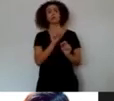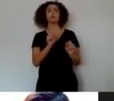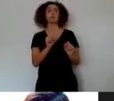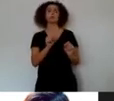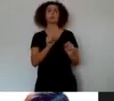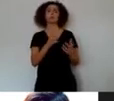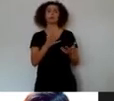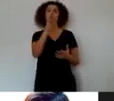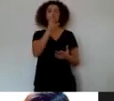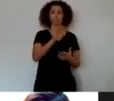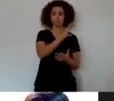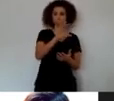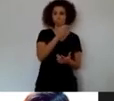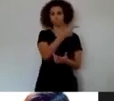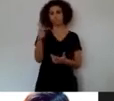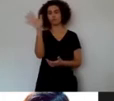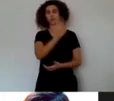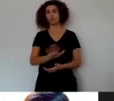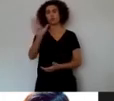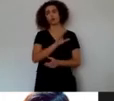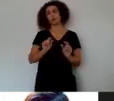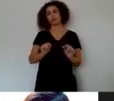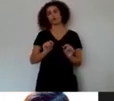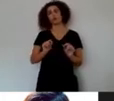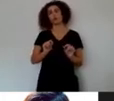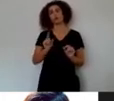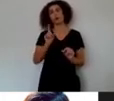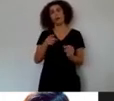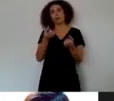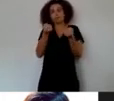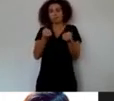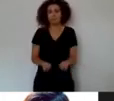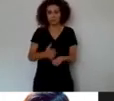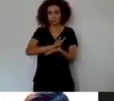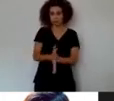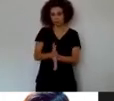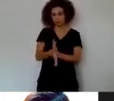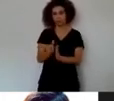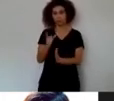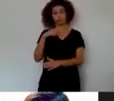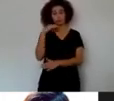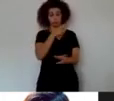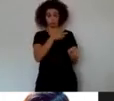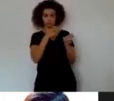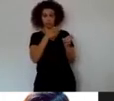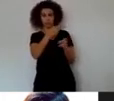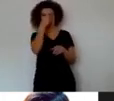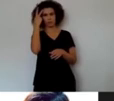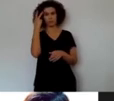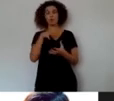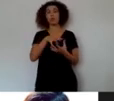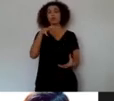no geral, eles têm essa questão muito pesada do preconceito. Eu reparo muito, assim, as pessoas mais idosas,